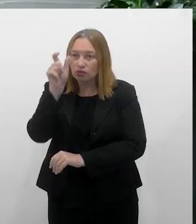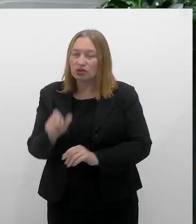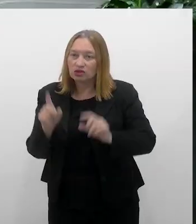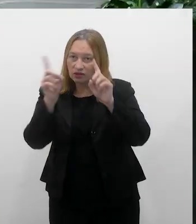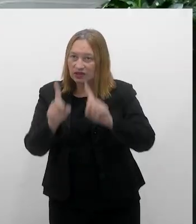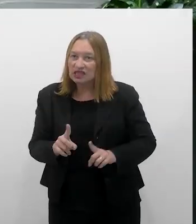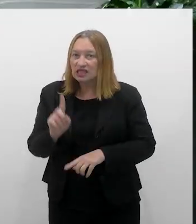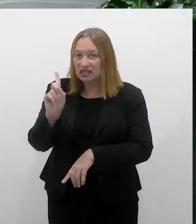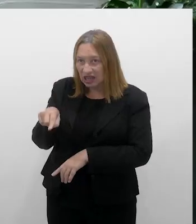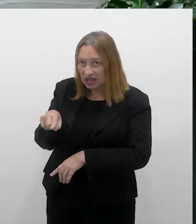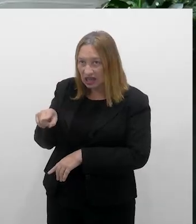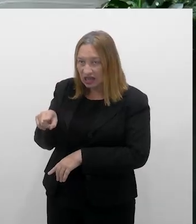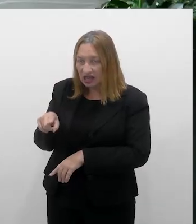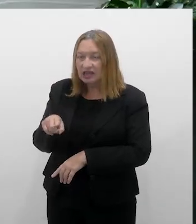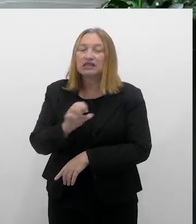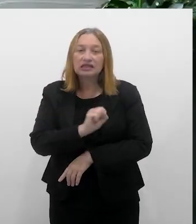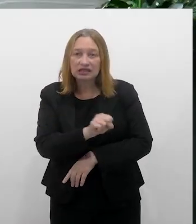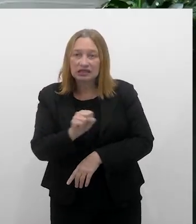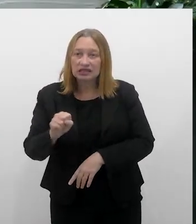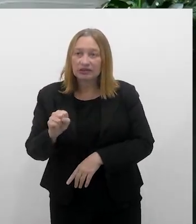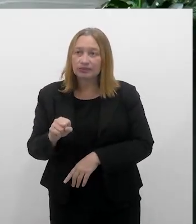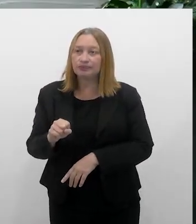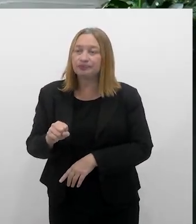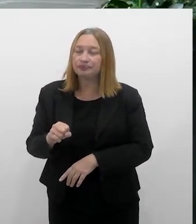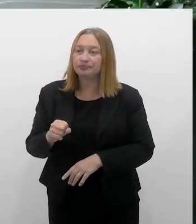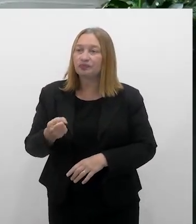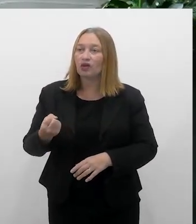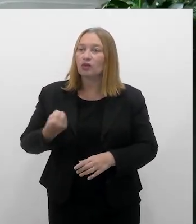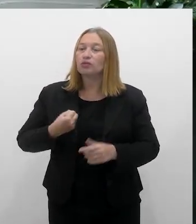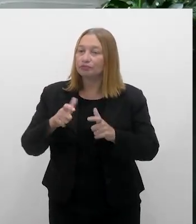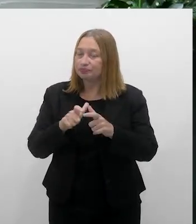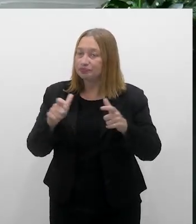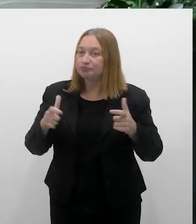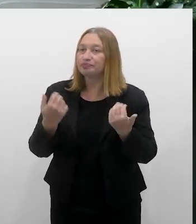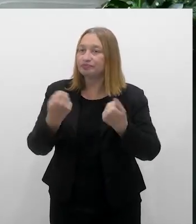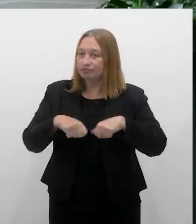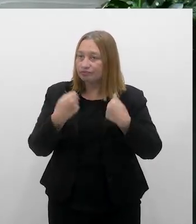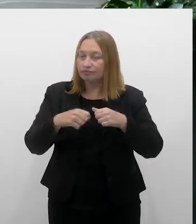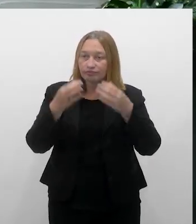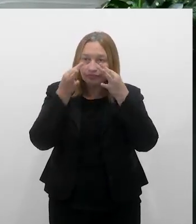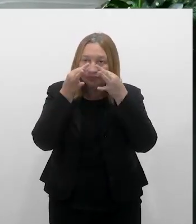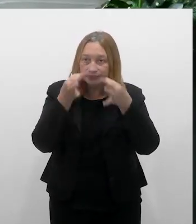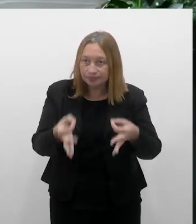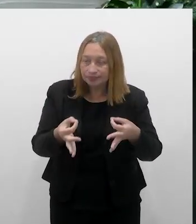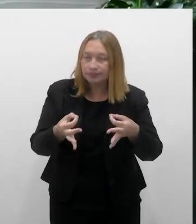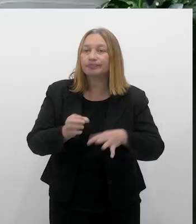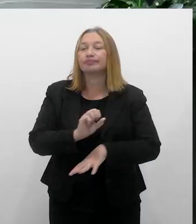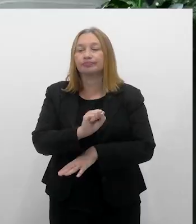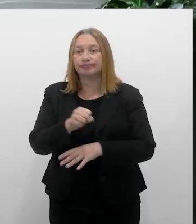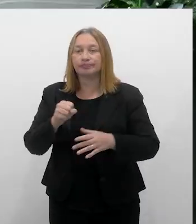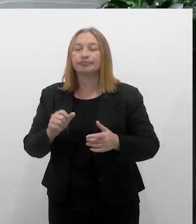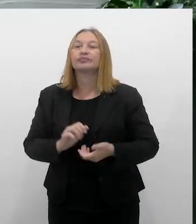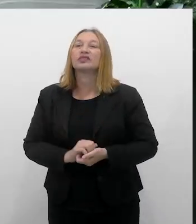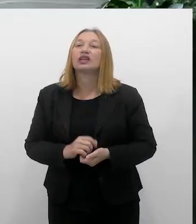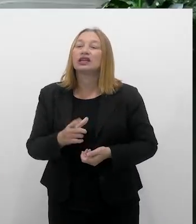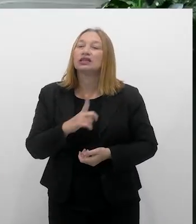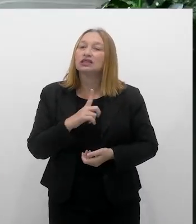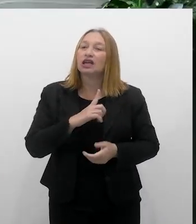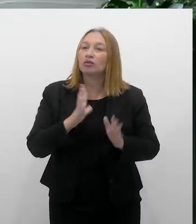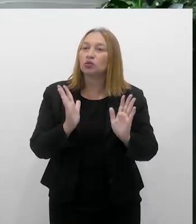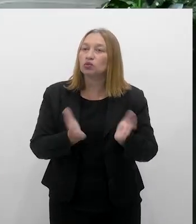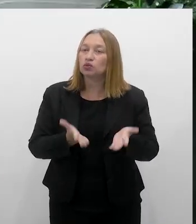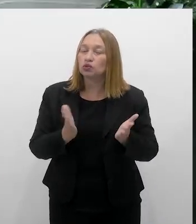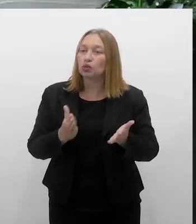com deficiência. Tá certo isso? Sim. Alunos com deficiência, né? É uma demanda efetiva que precisa de uma atenção. Muito